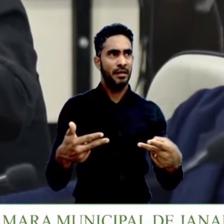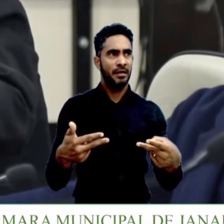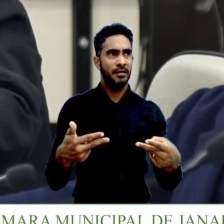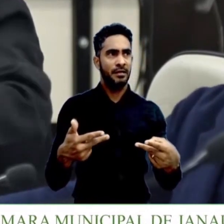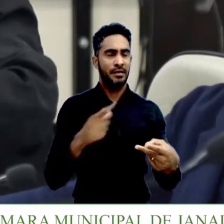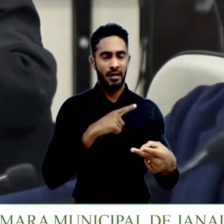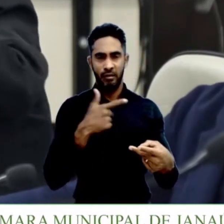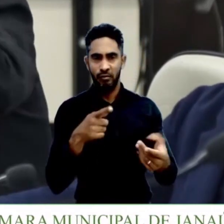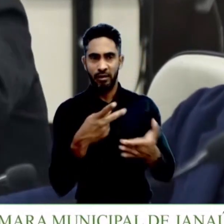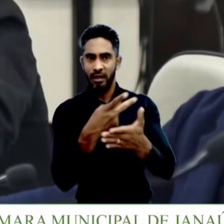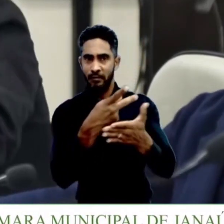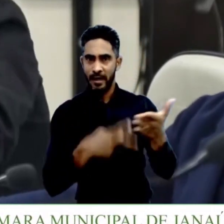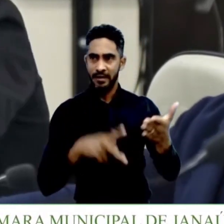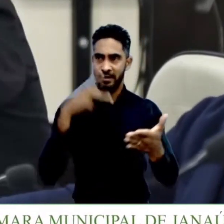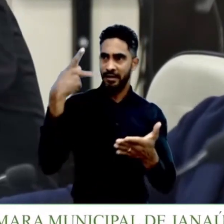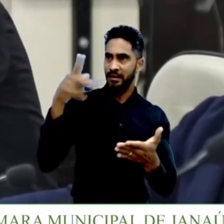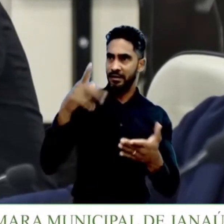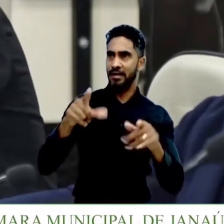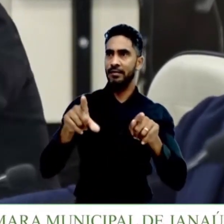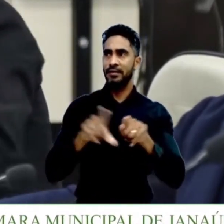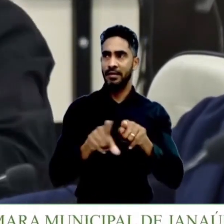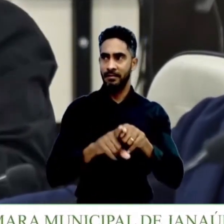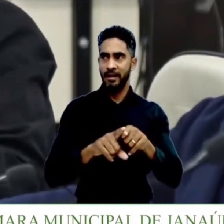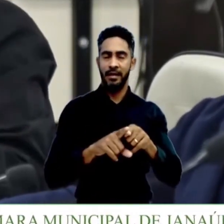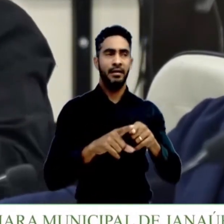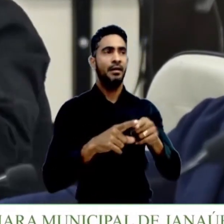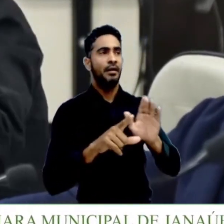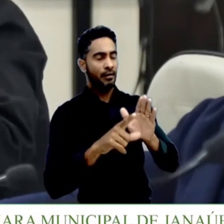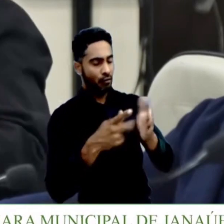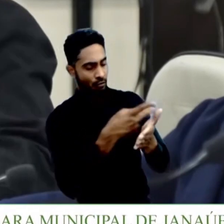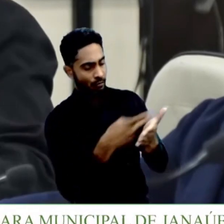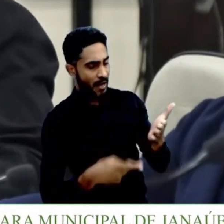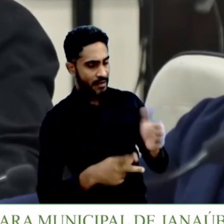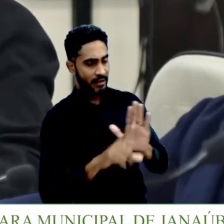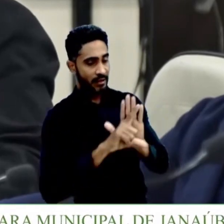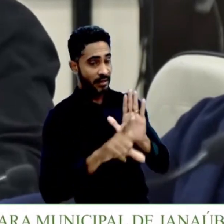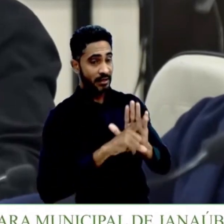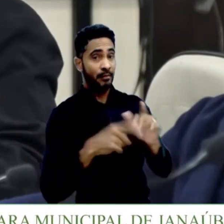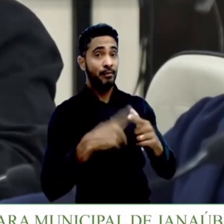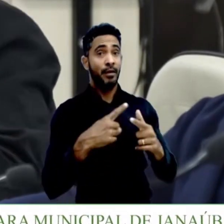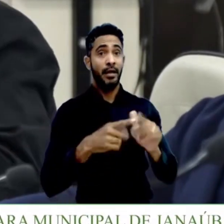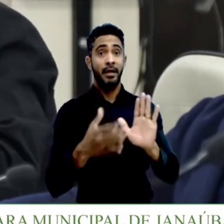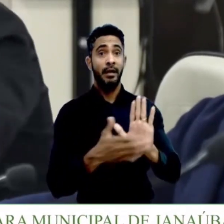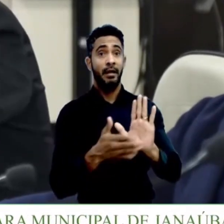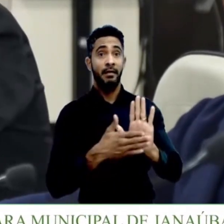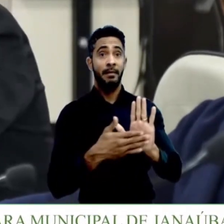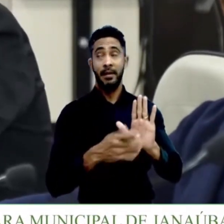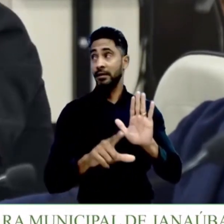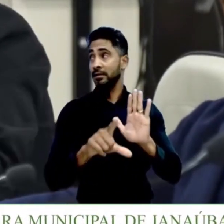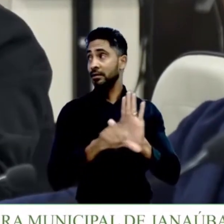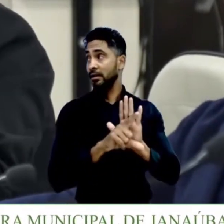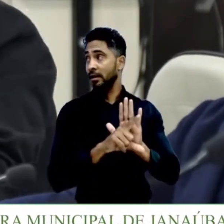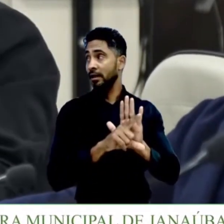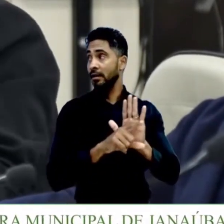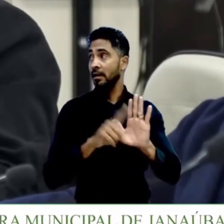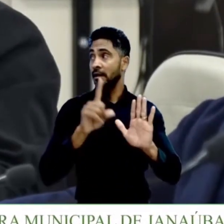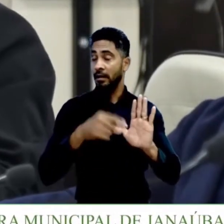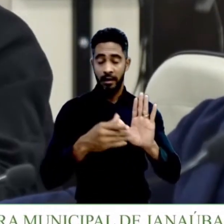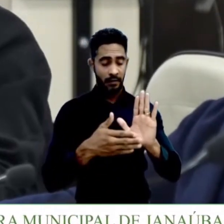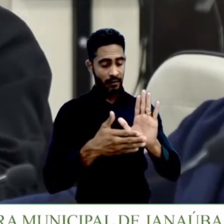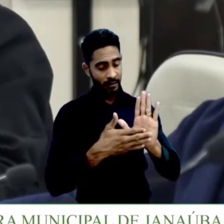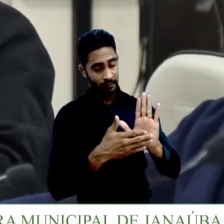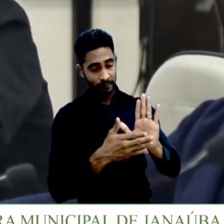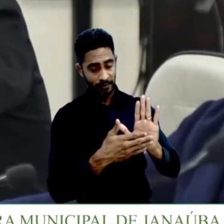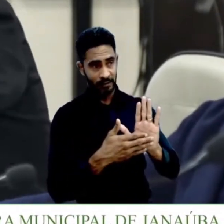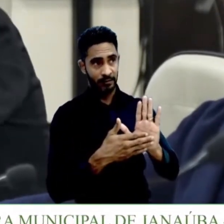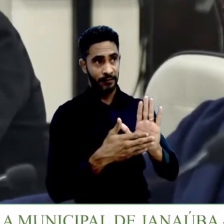sem o parecer de vocês também, com o parecer da legislação, porque isso depende de lei. Não vão falar que vão aprovar isso, está fora da lei, não vai